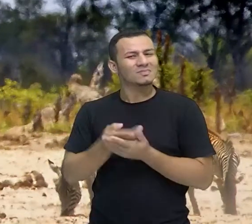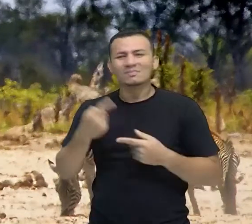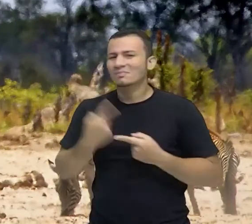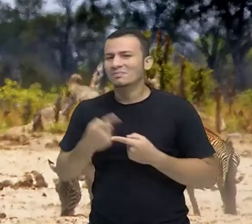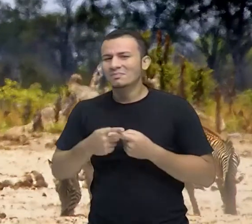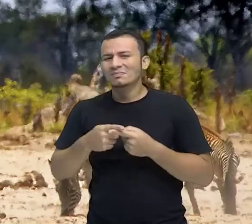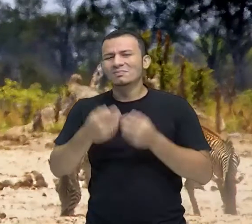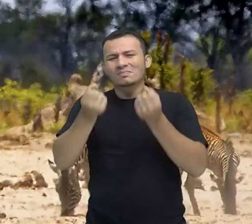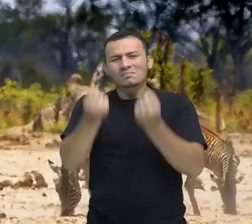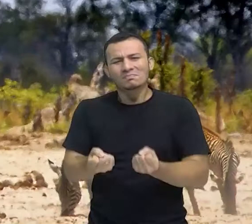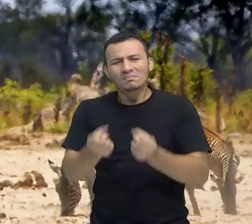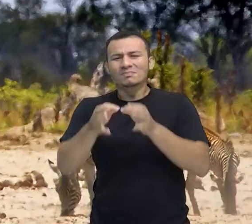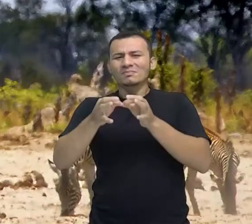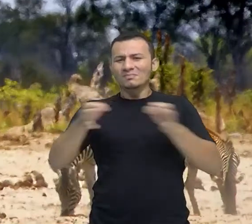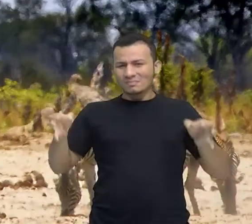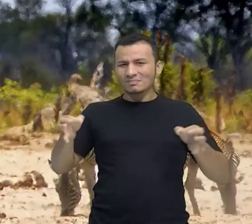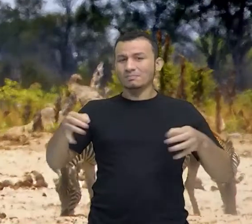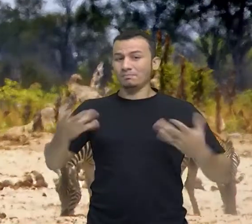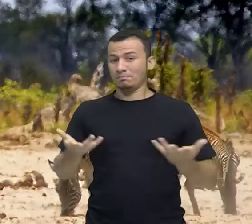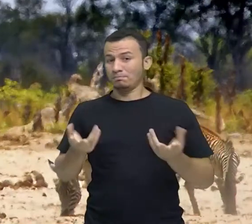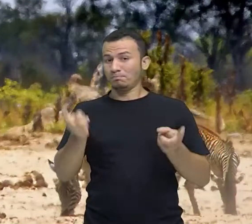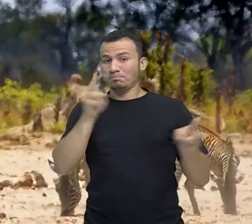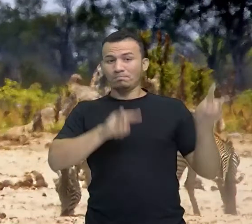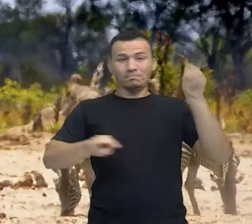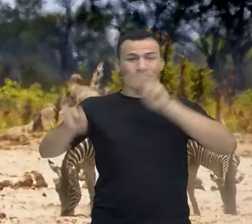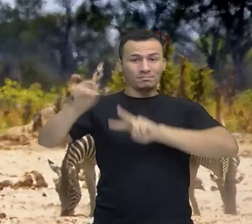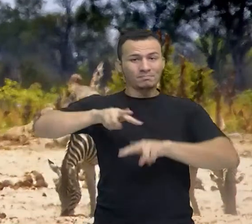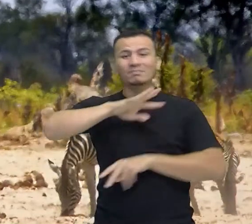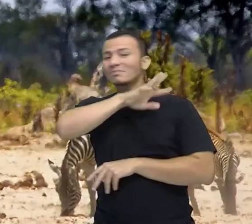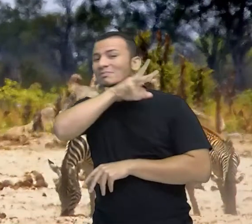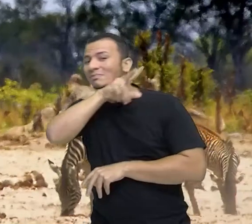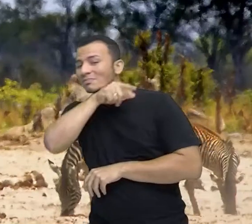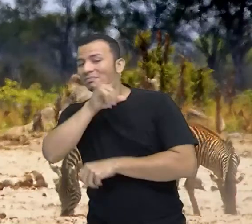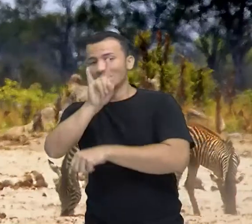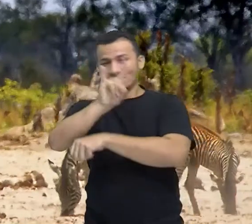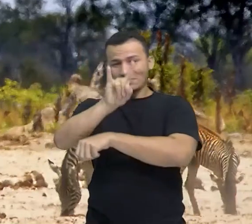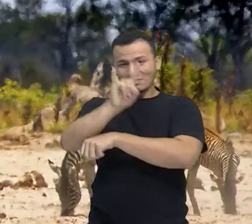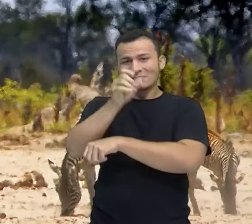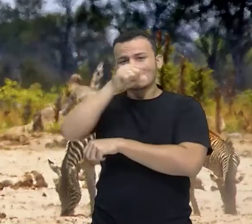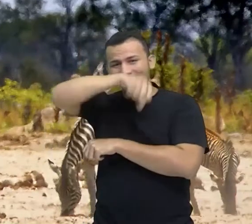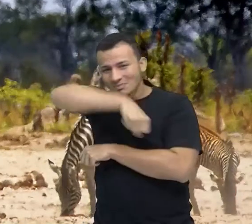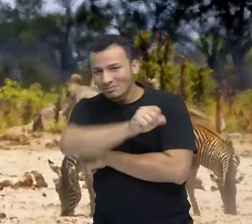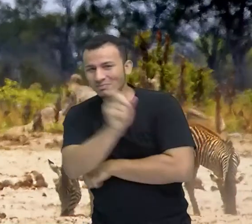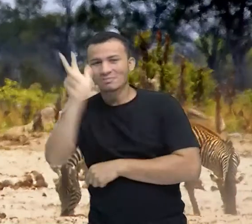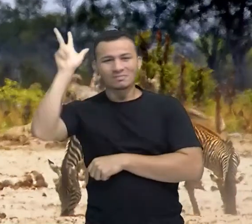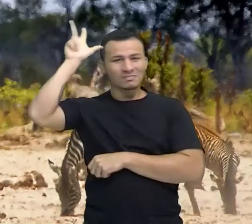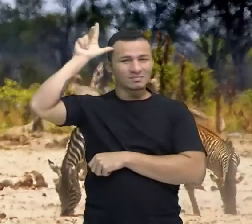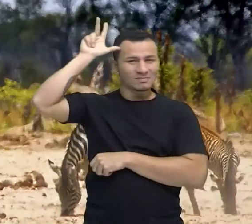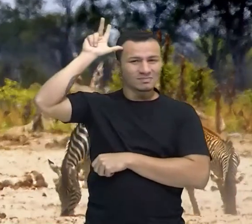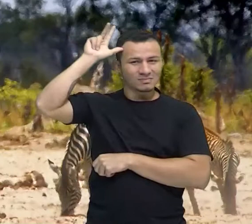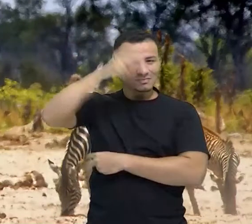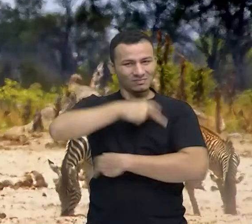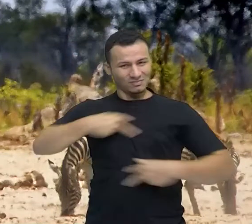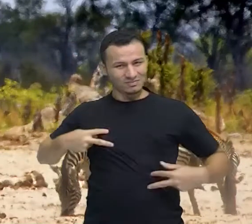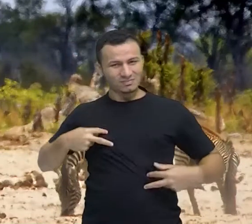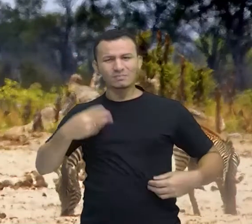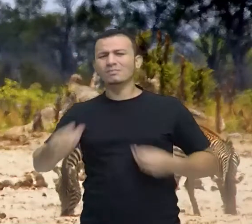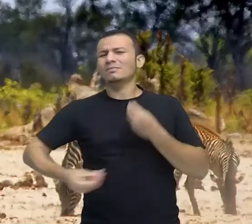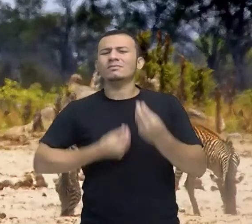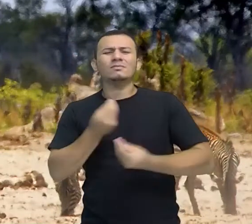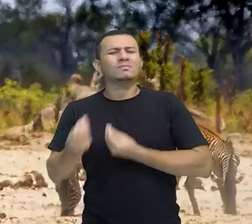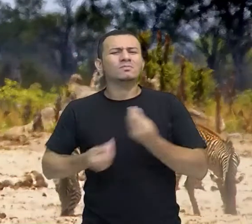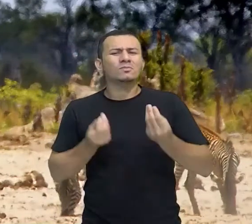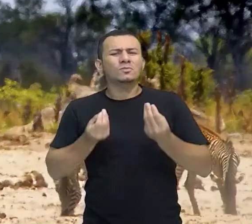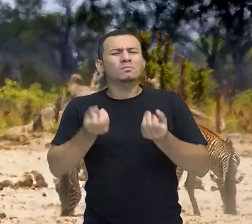pesos e medidas? Bom, olha os animais que estão ao meu redor. Girafa, elefante, zebra. Como será que eu faço